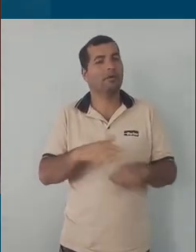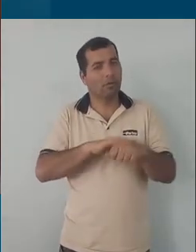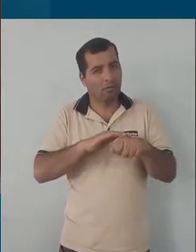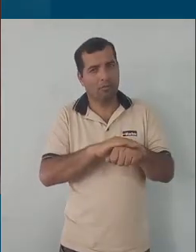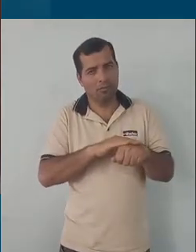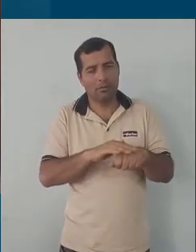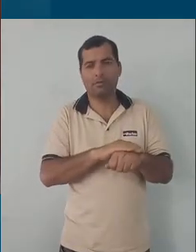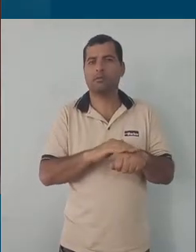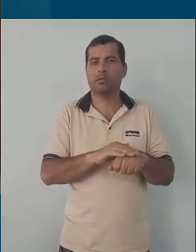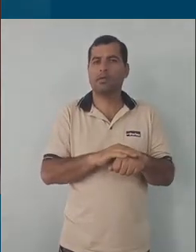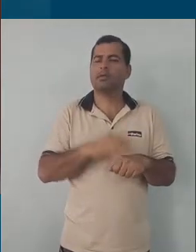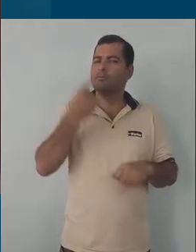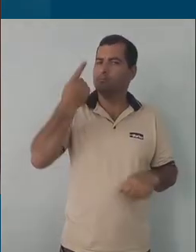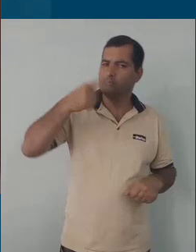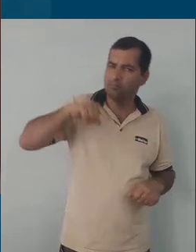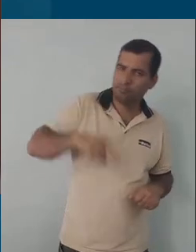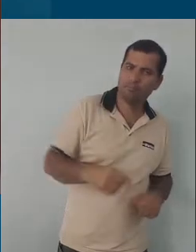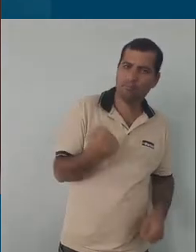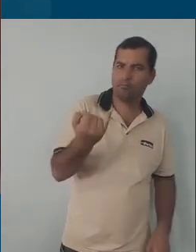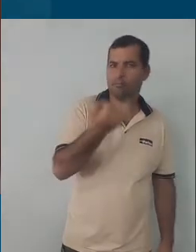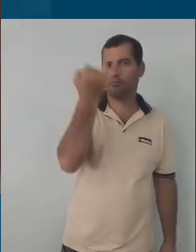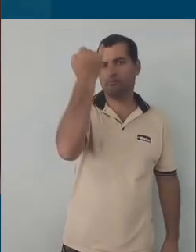são fundamentais, né?